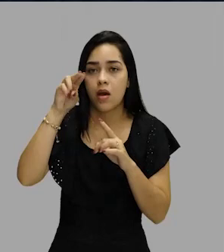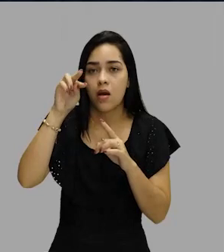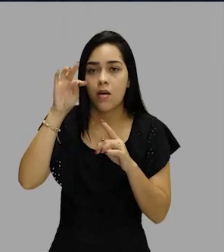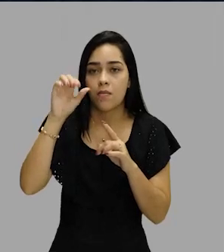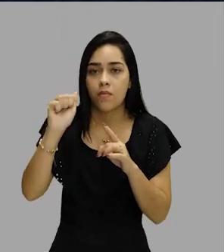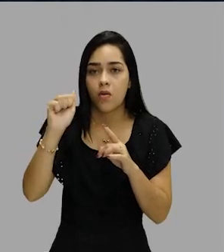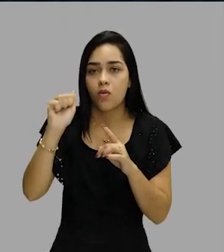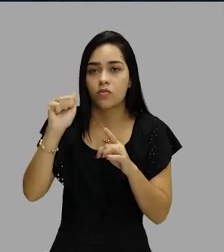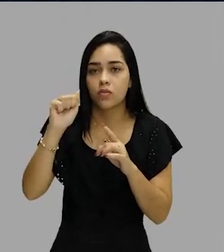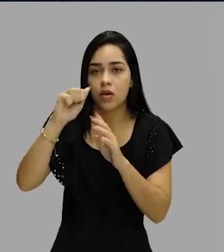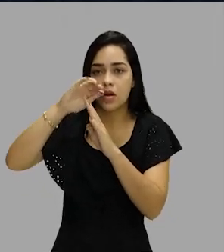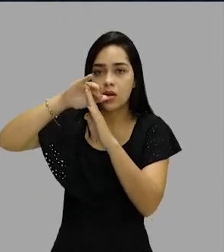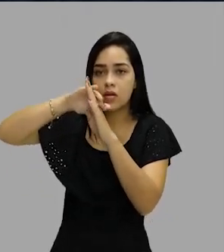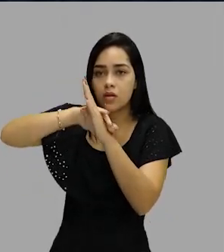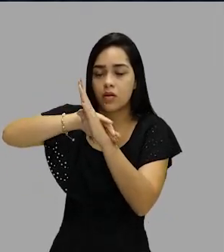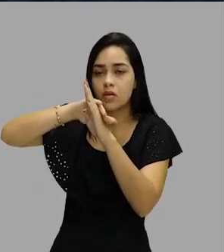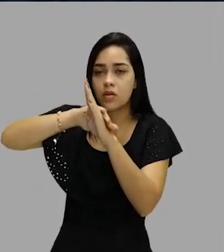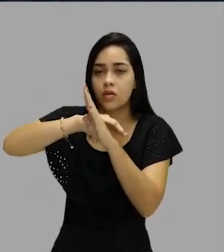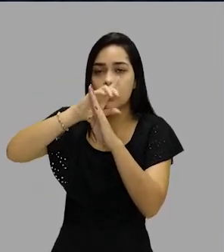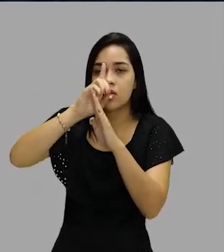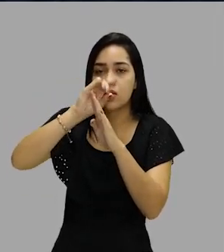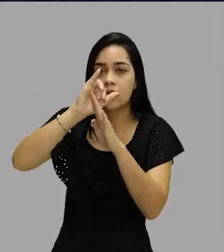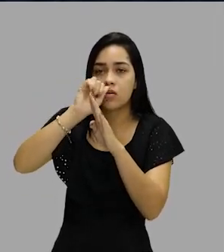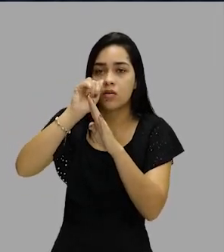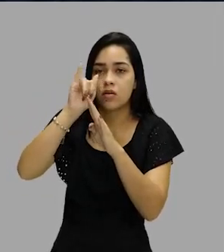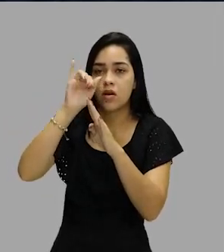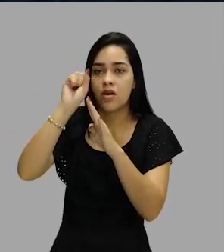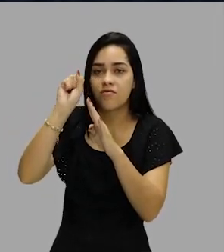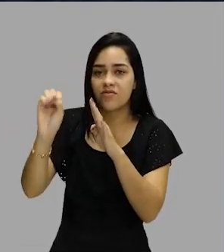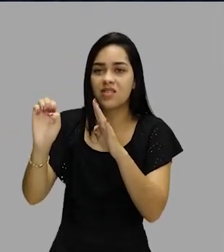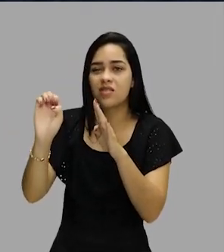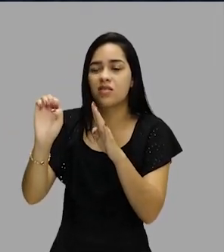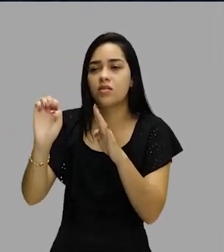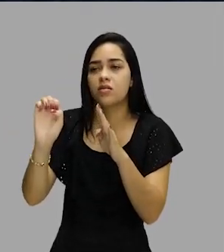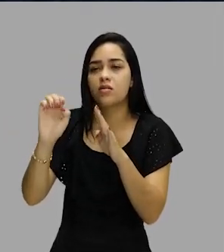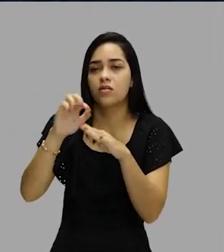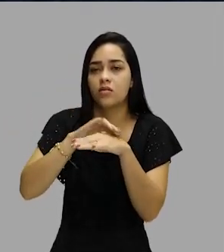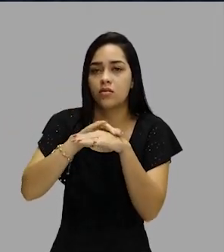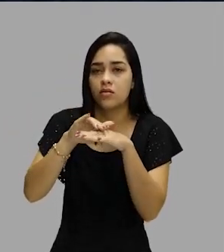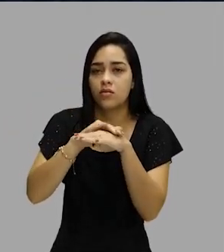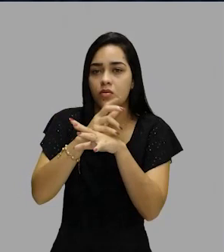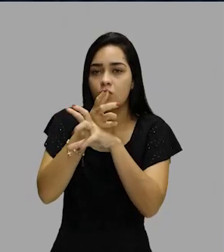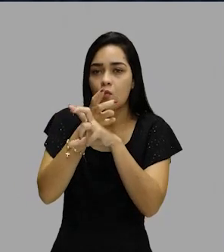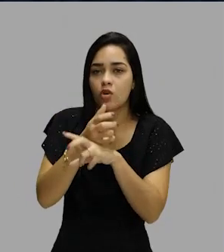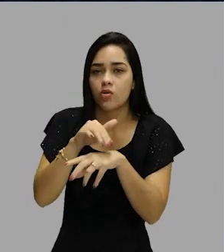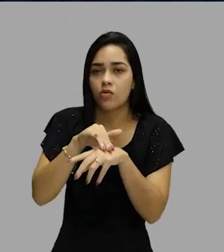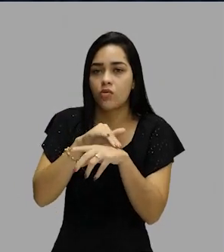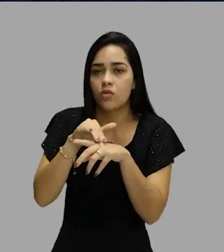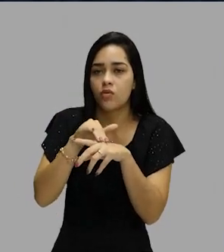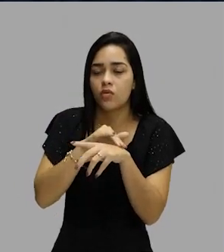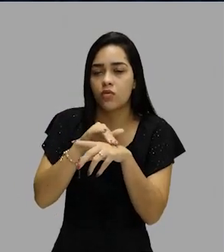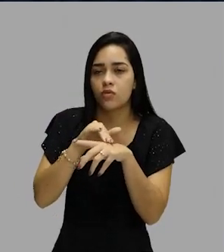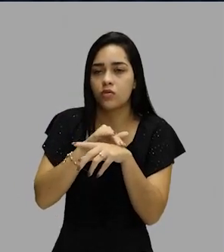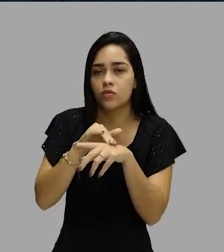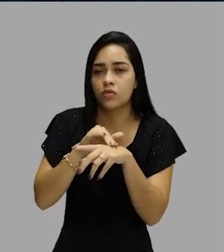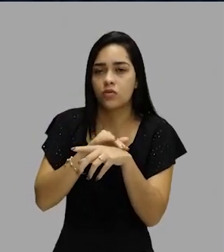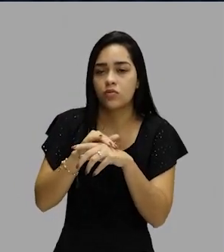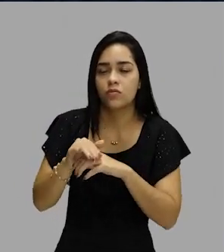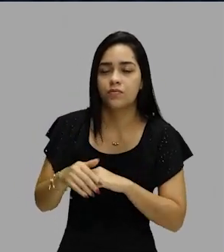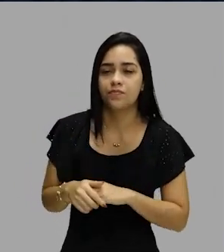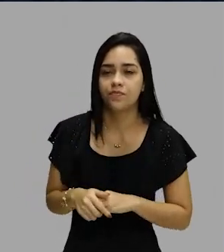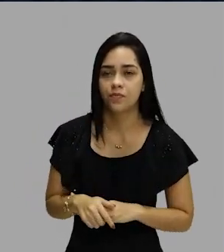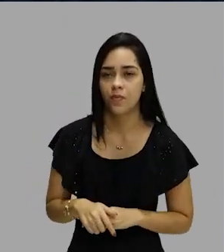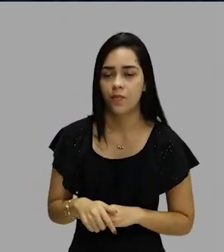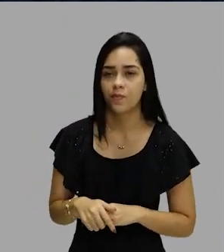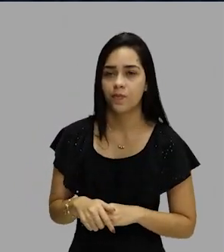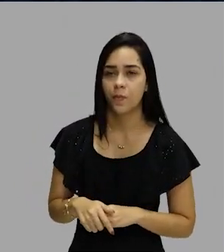O meio do osso é a diáfise. Diáfise fica no meio do osso. Epífise é a ponta do osso.